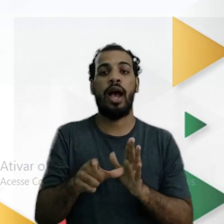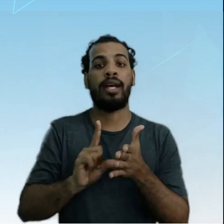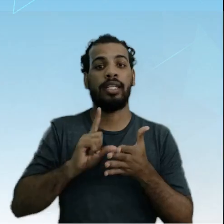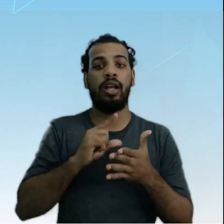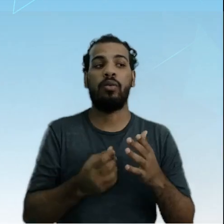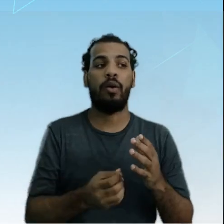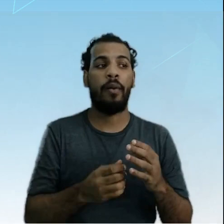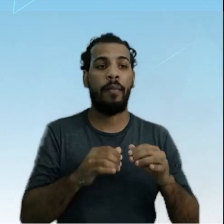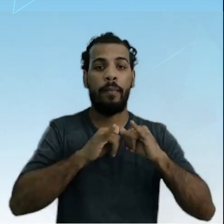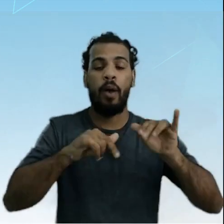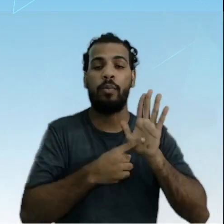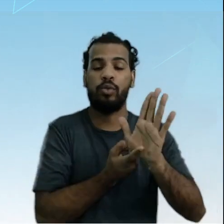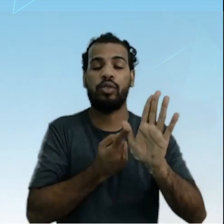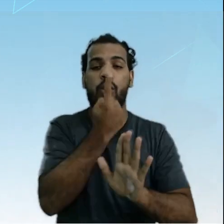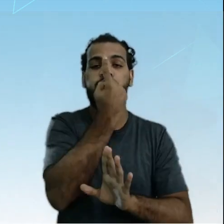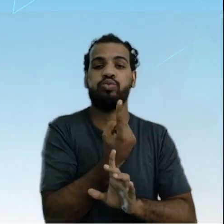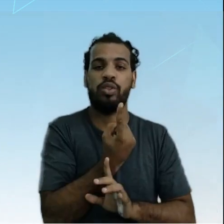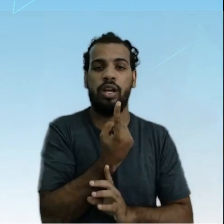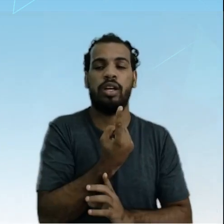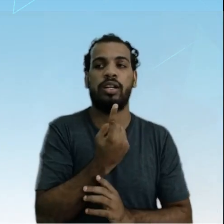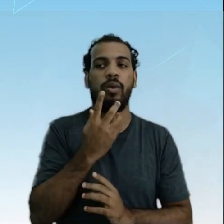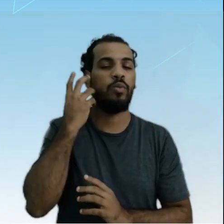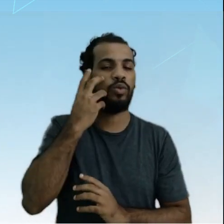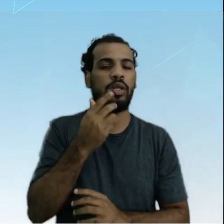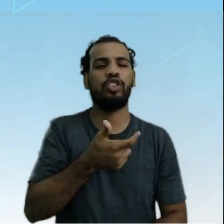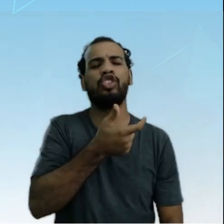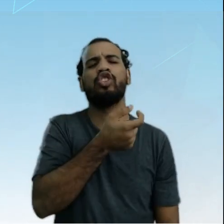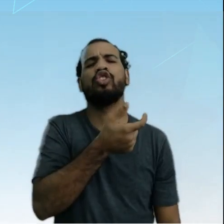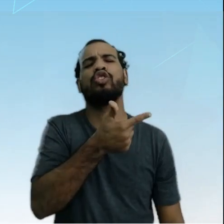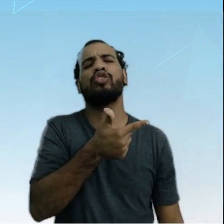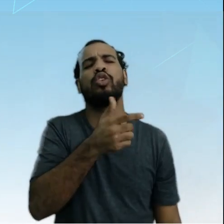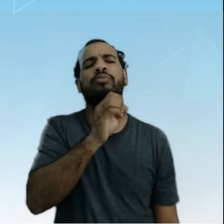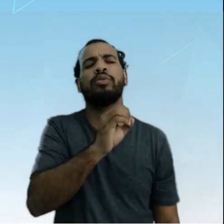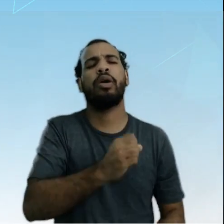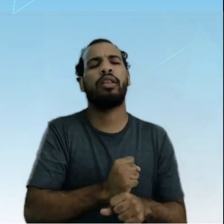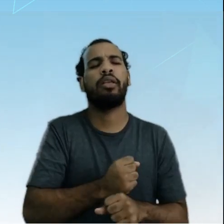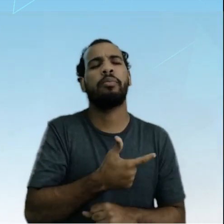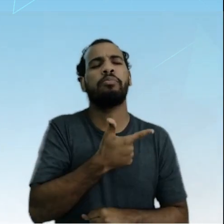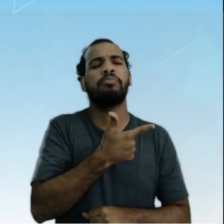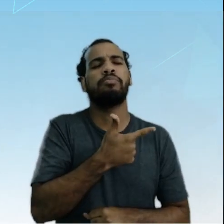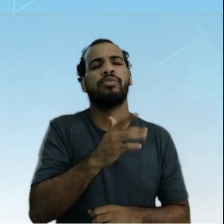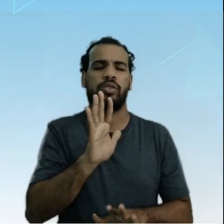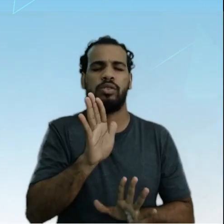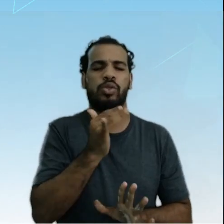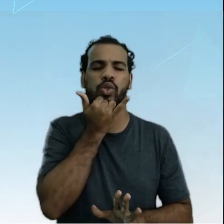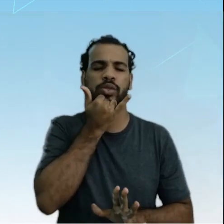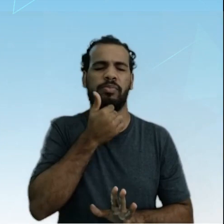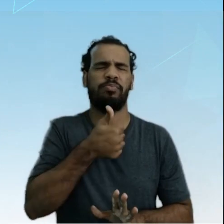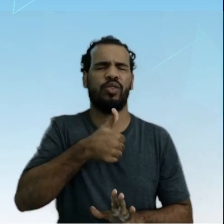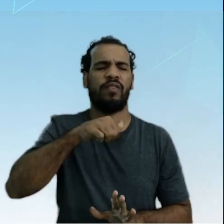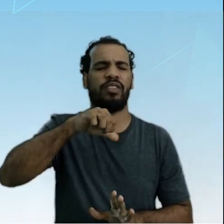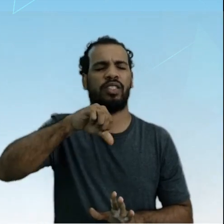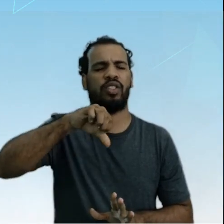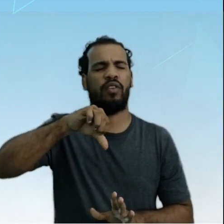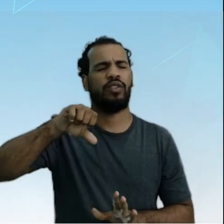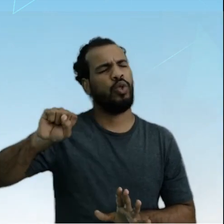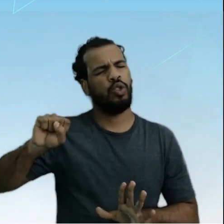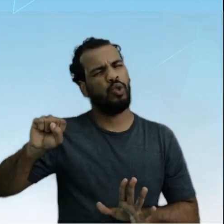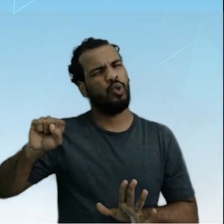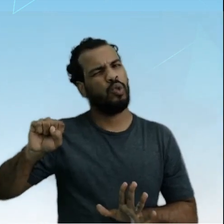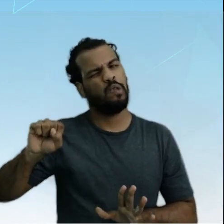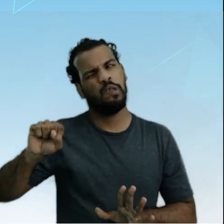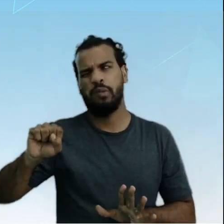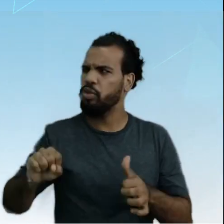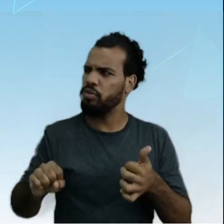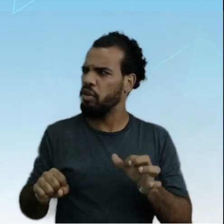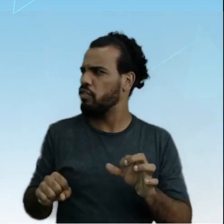single, né, da Liberdade, lá em 2000, No início dos 2000, anos perdão, 1998?